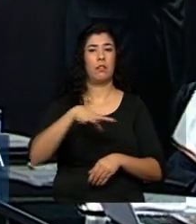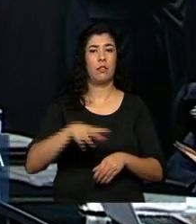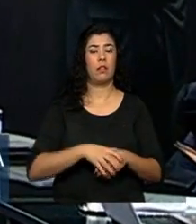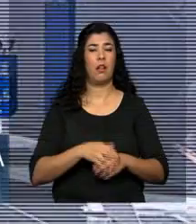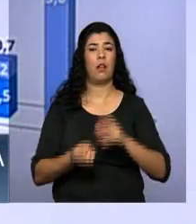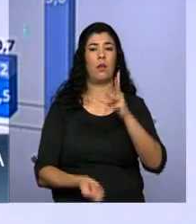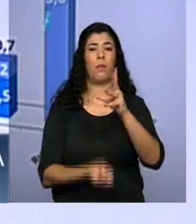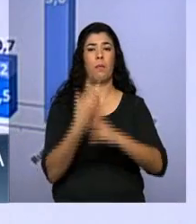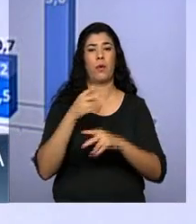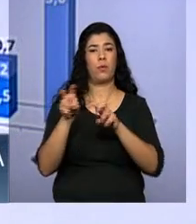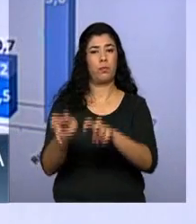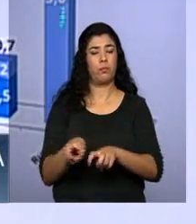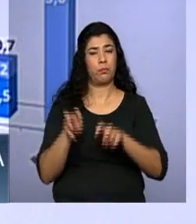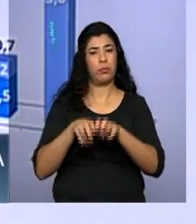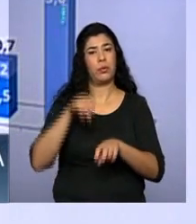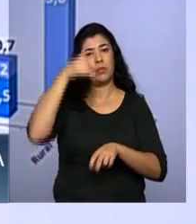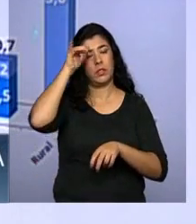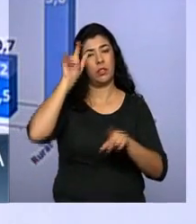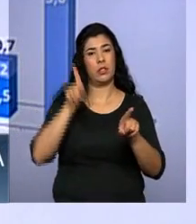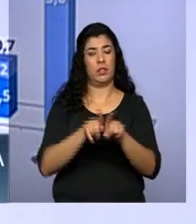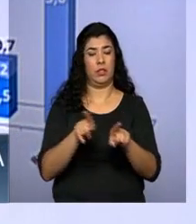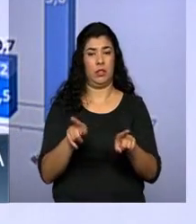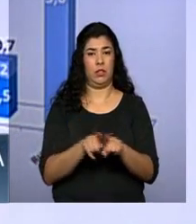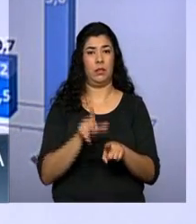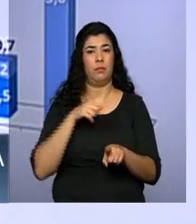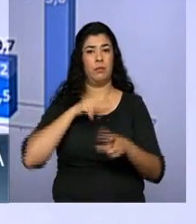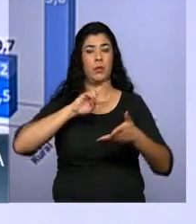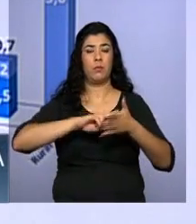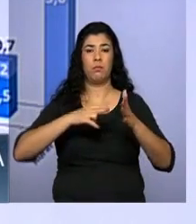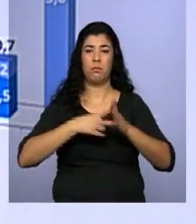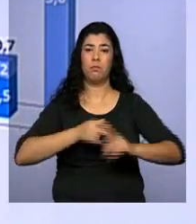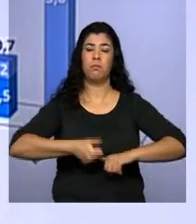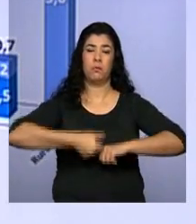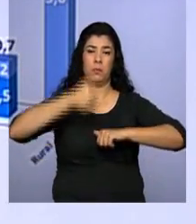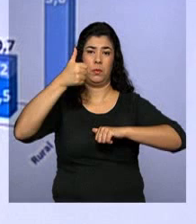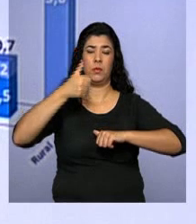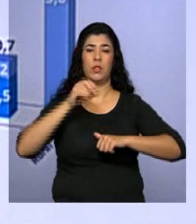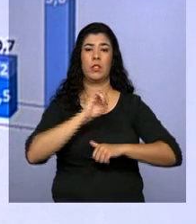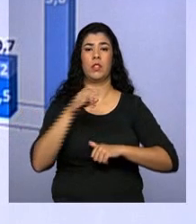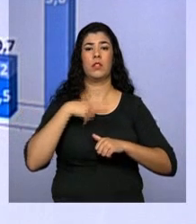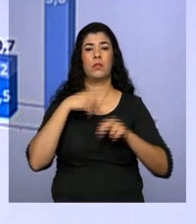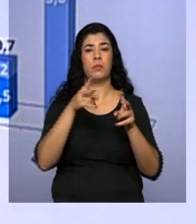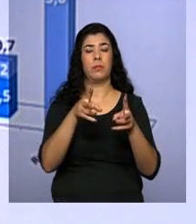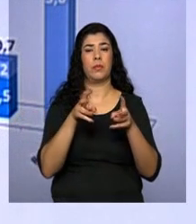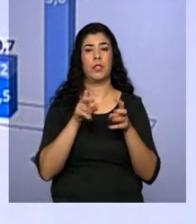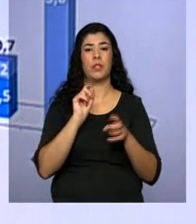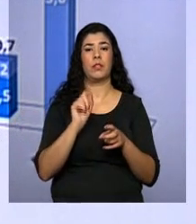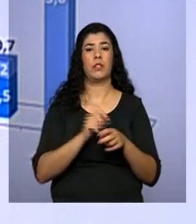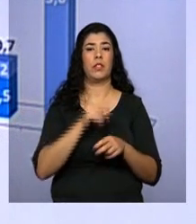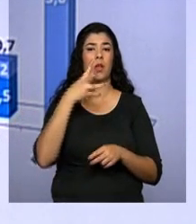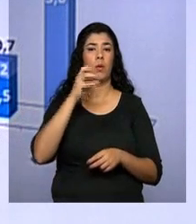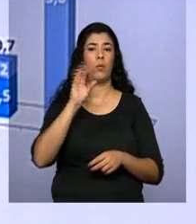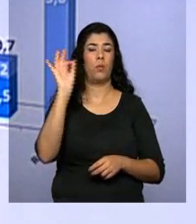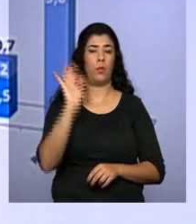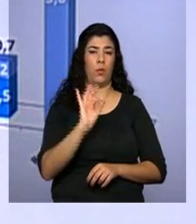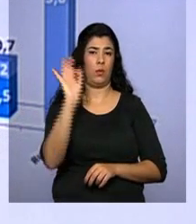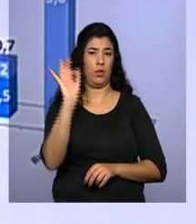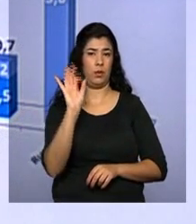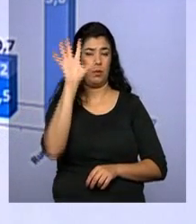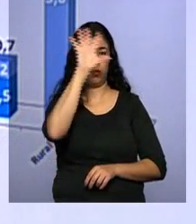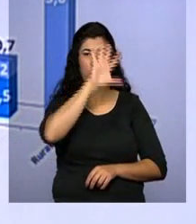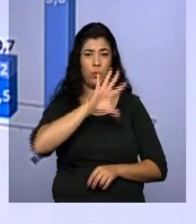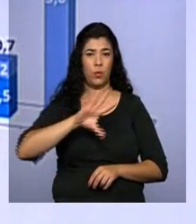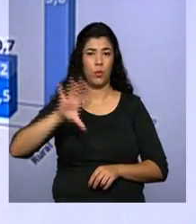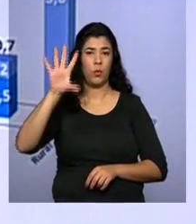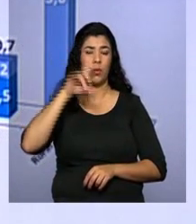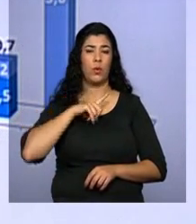agrícola ela é também eh significativa considerando aí quase que 40% de todo